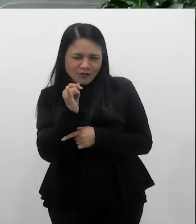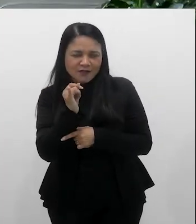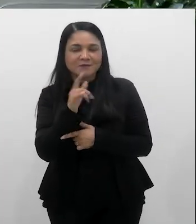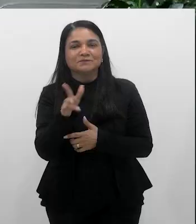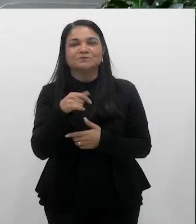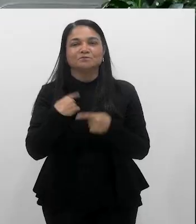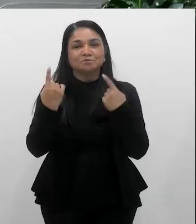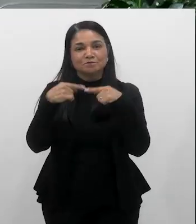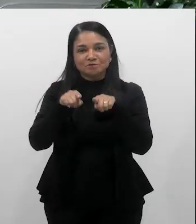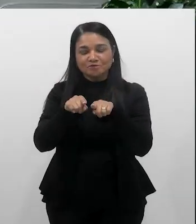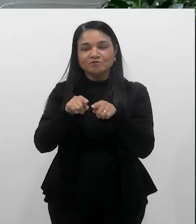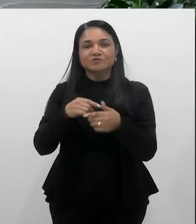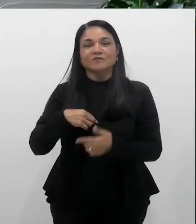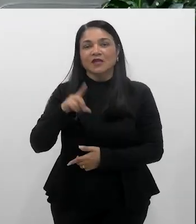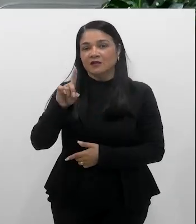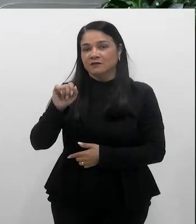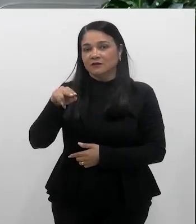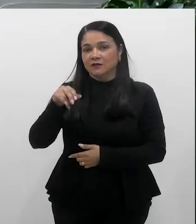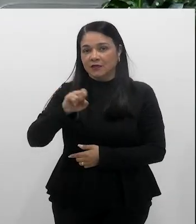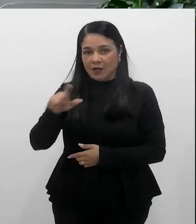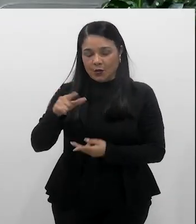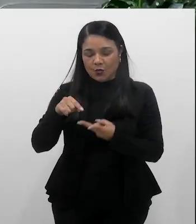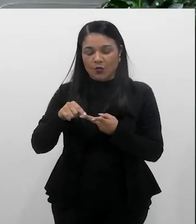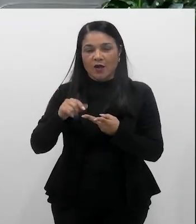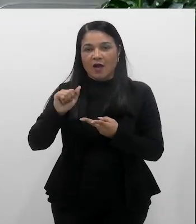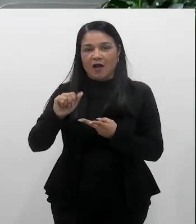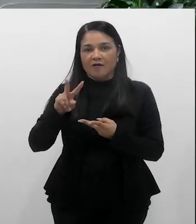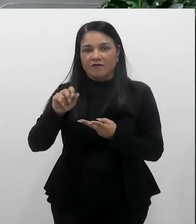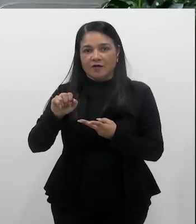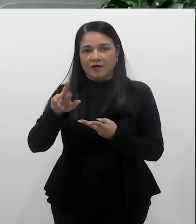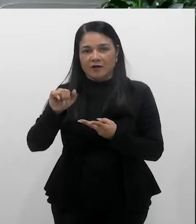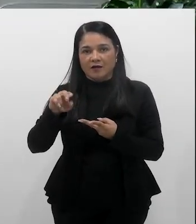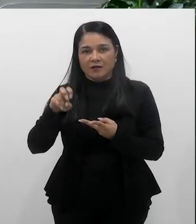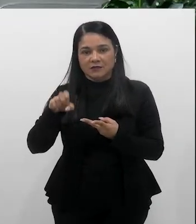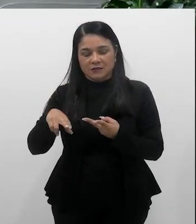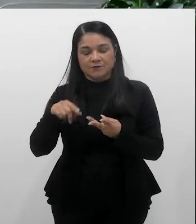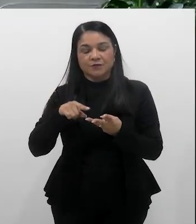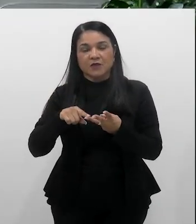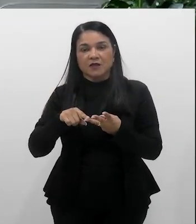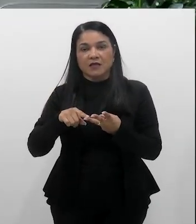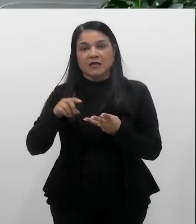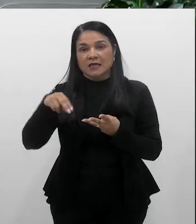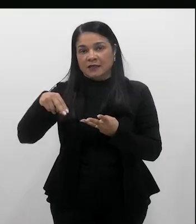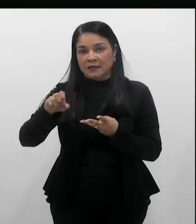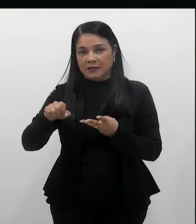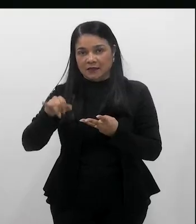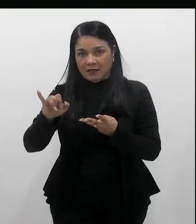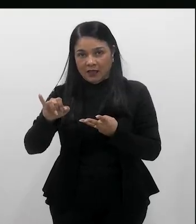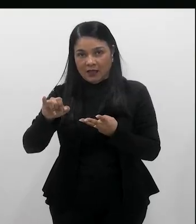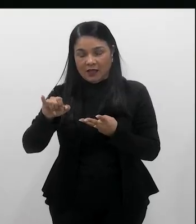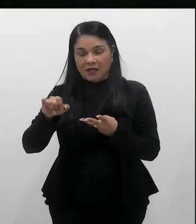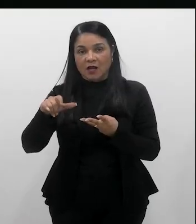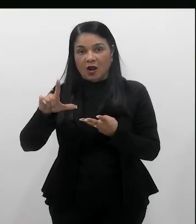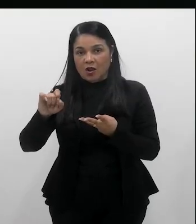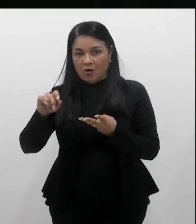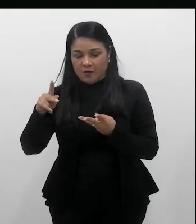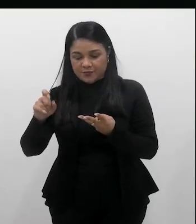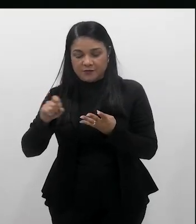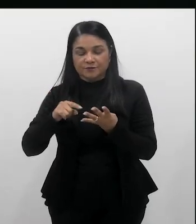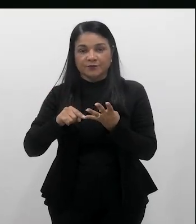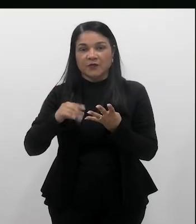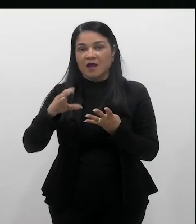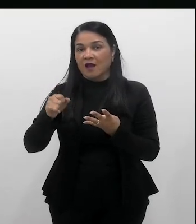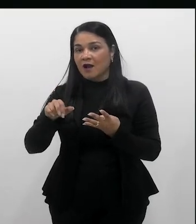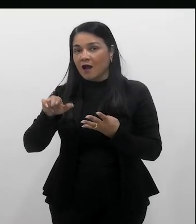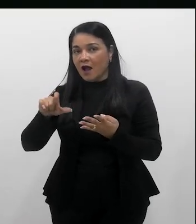tá? interessantes. Bastante, tá? Tipo assim, Daniel Santos, Avarese, Noca da Portela, Ney Lopes. Ney Lopes,